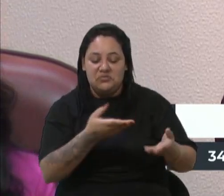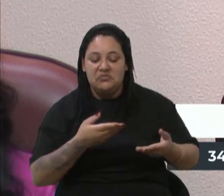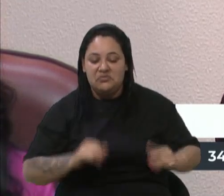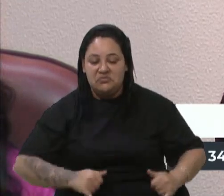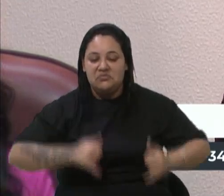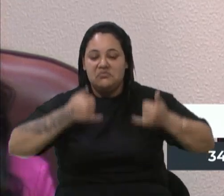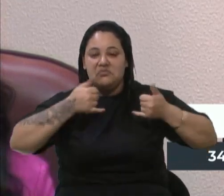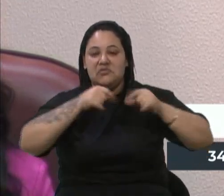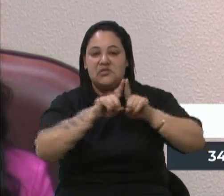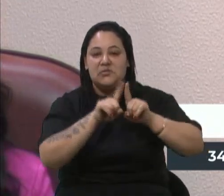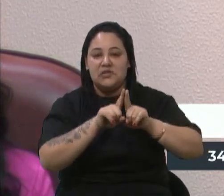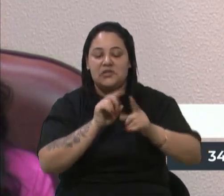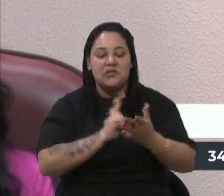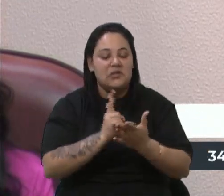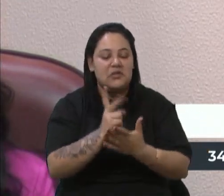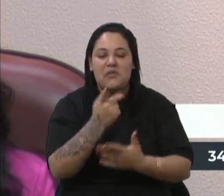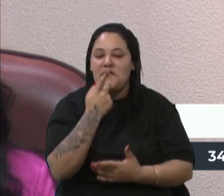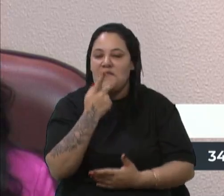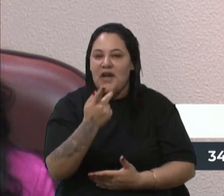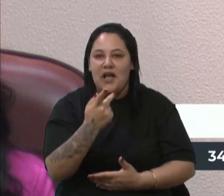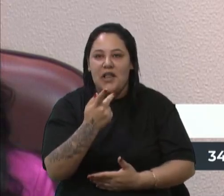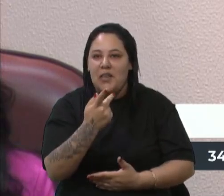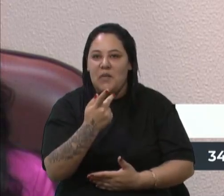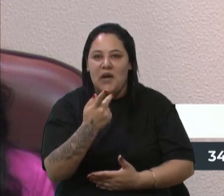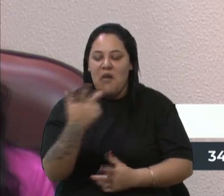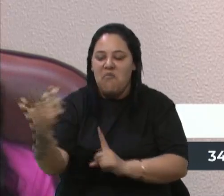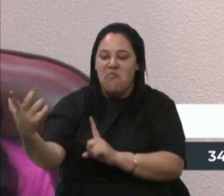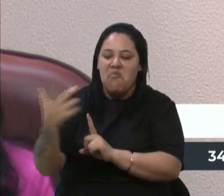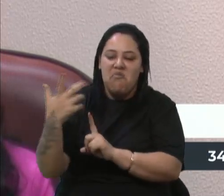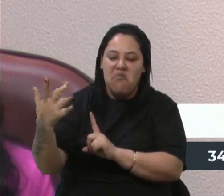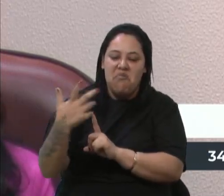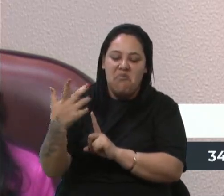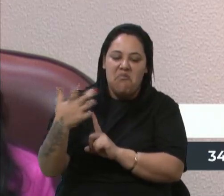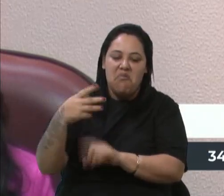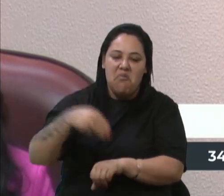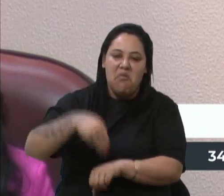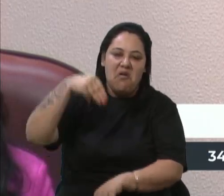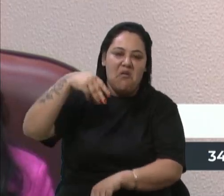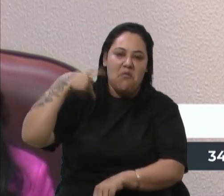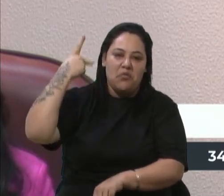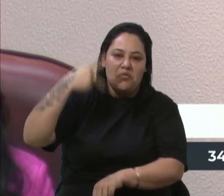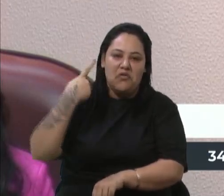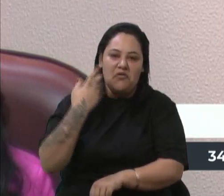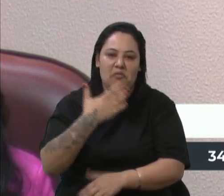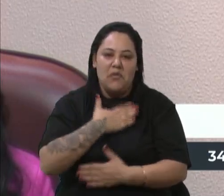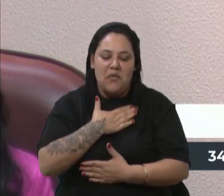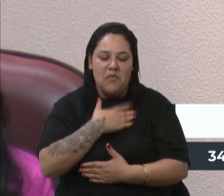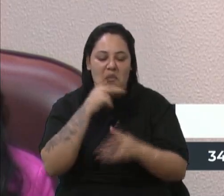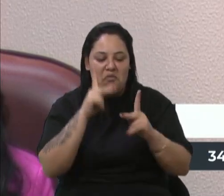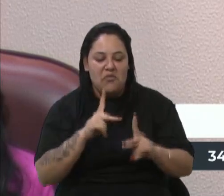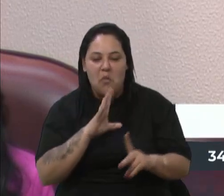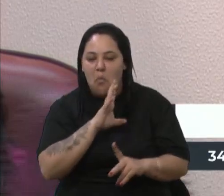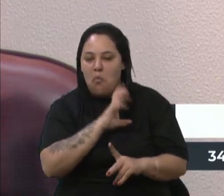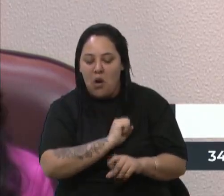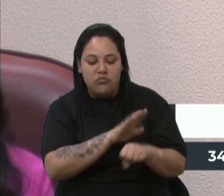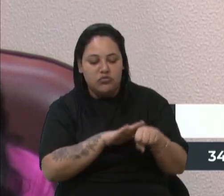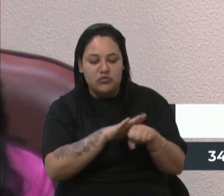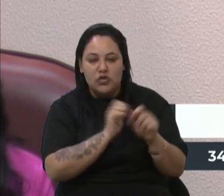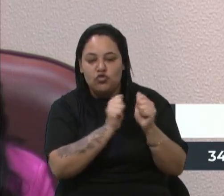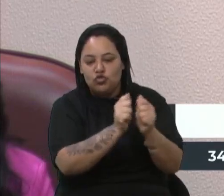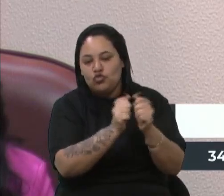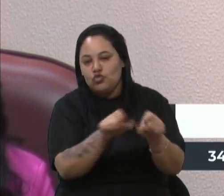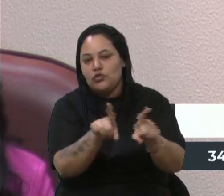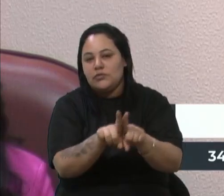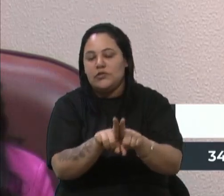e eu sempre digo é meu mestre político uma pessoa que eu adoro conversar estar junto com ele e hoje